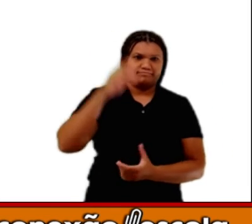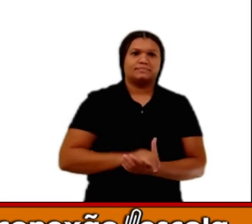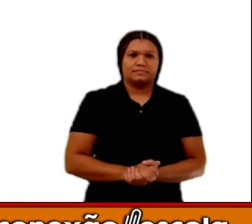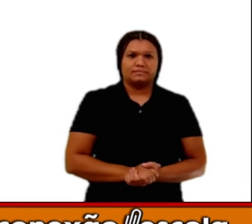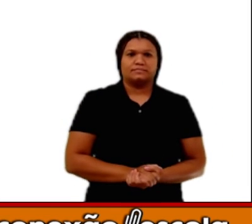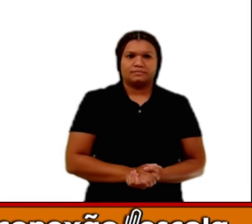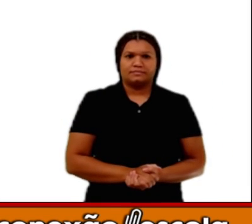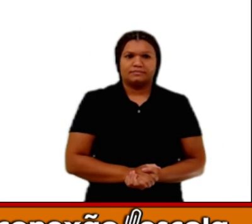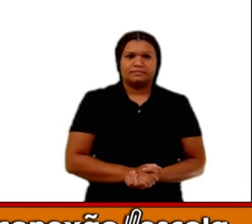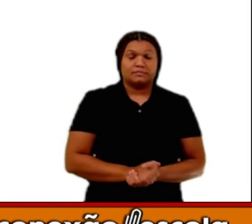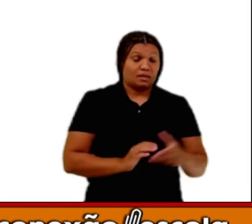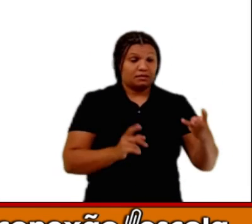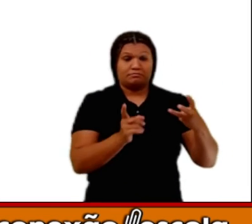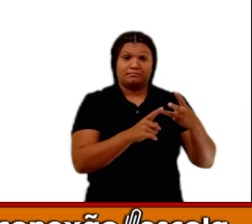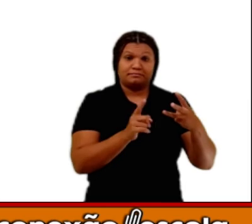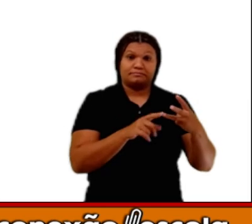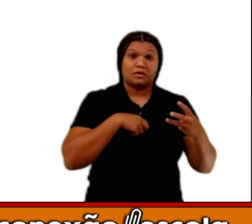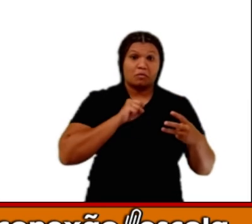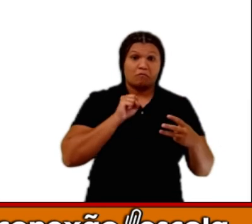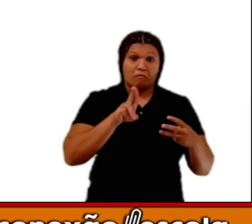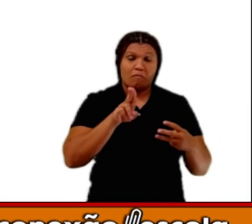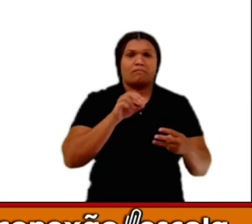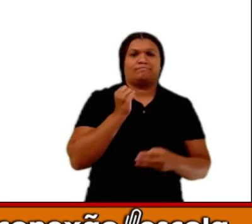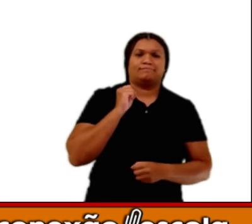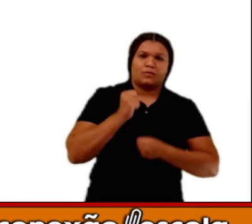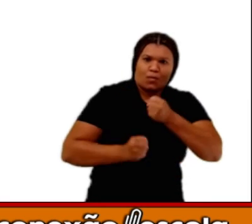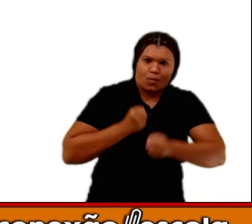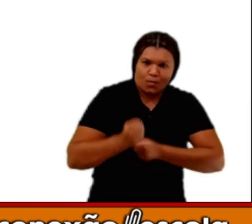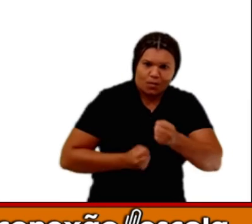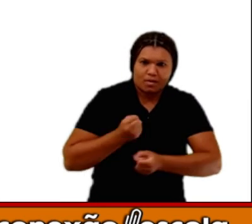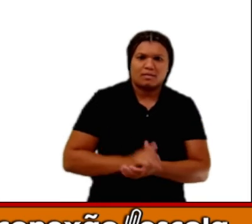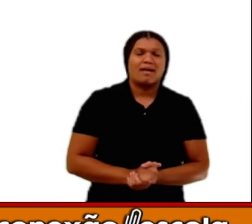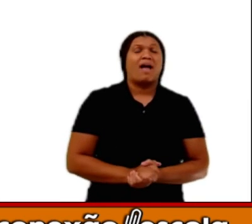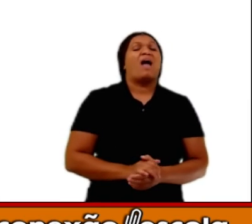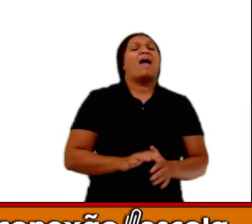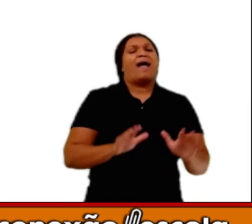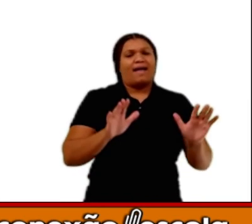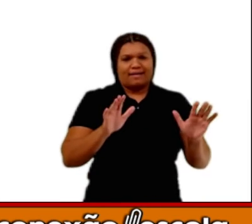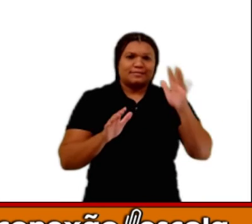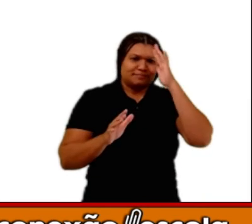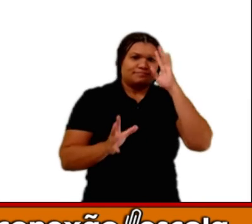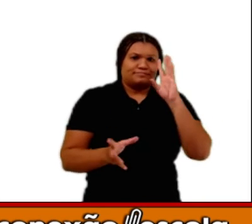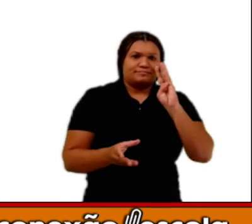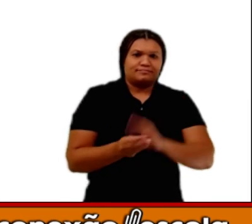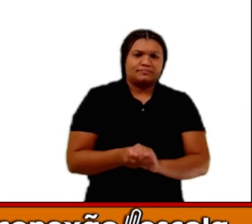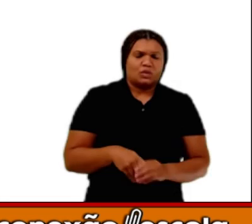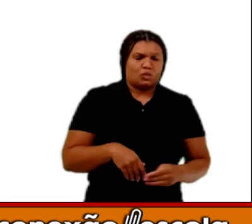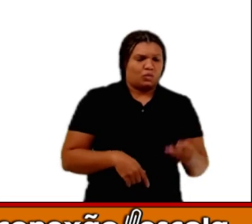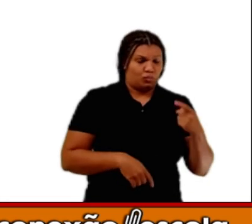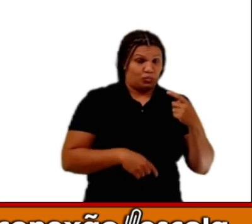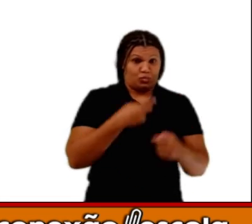Yang tu rãs eu vou correr a professor Então quer dizer que essas duas estruturas